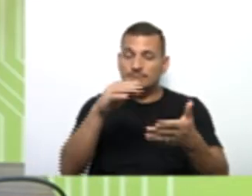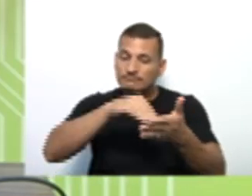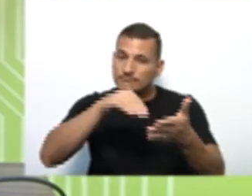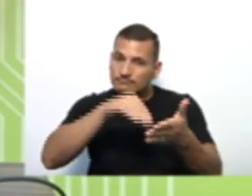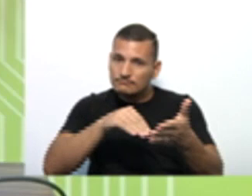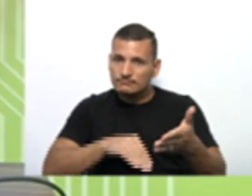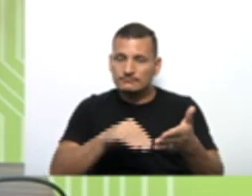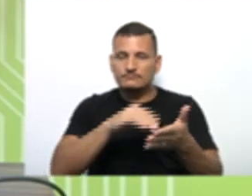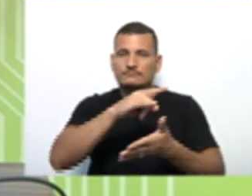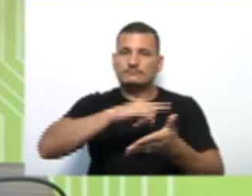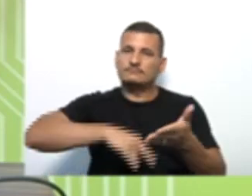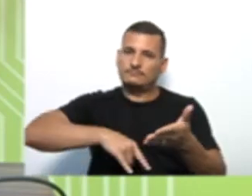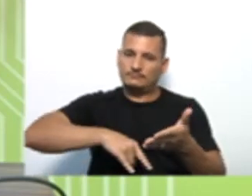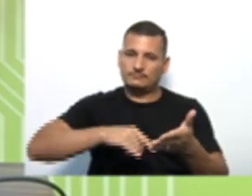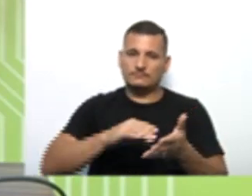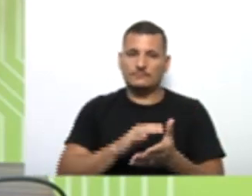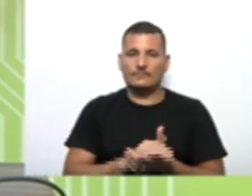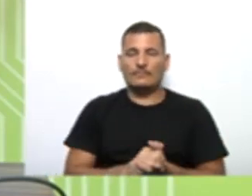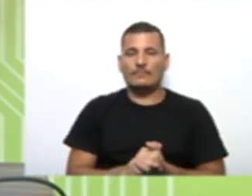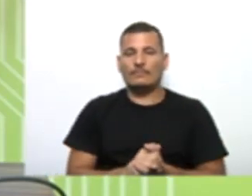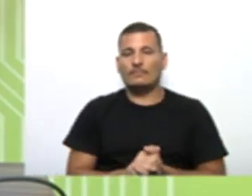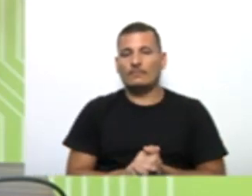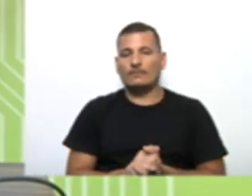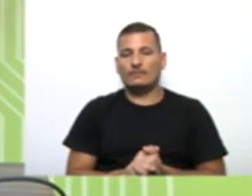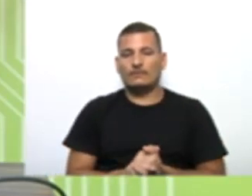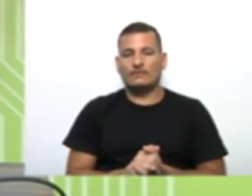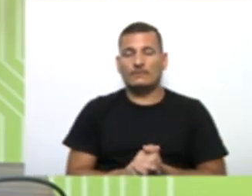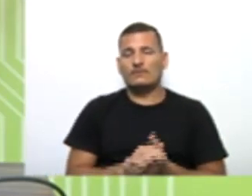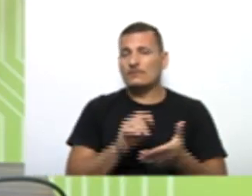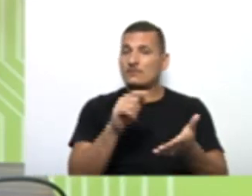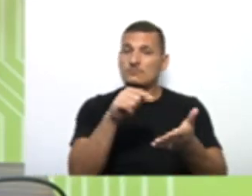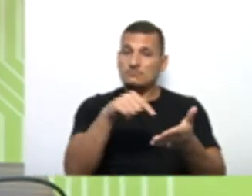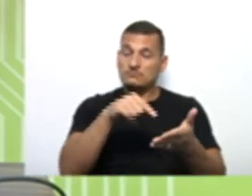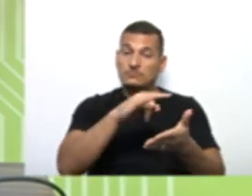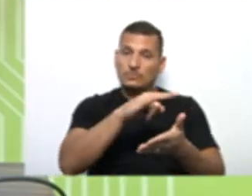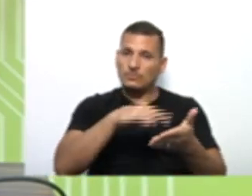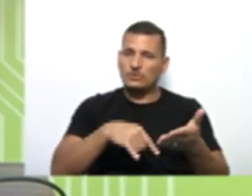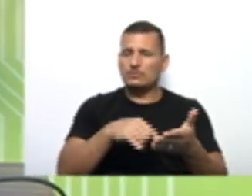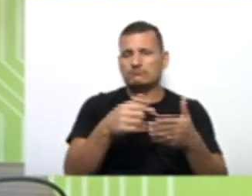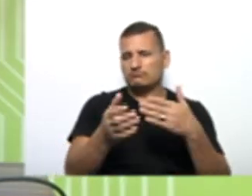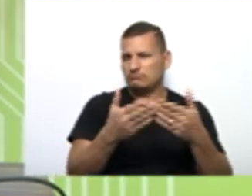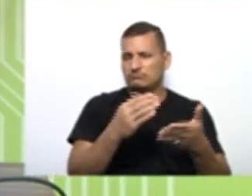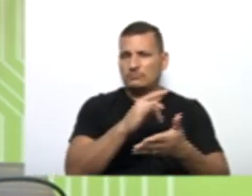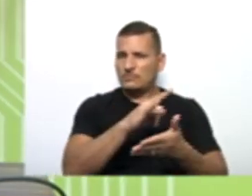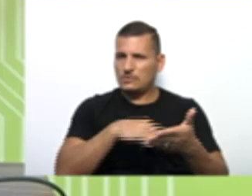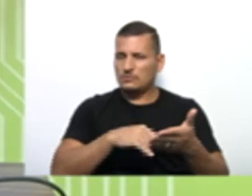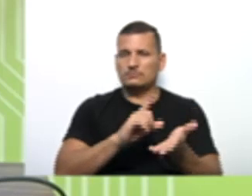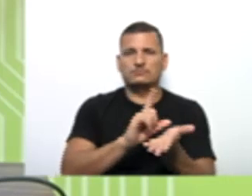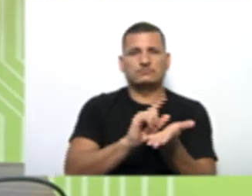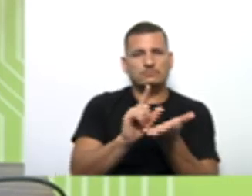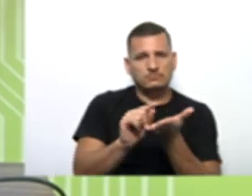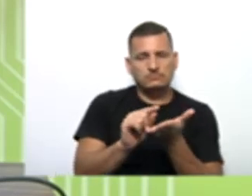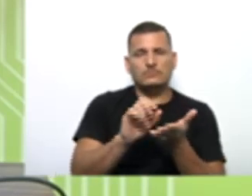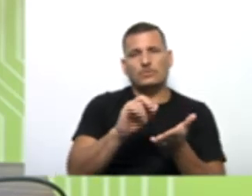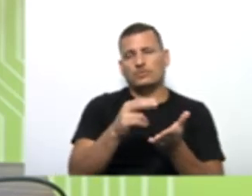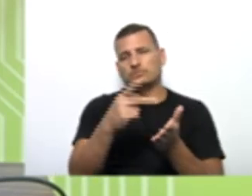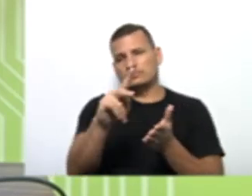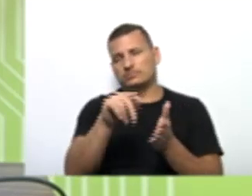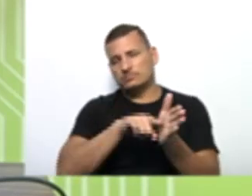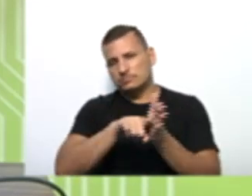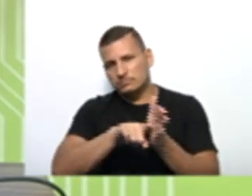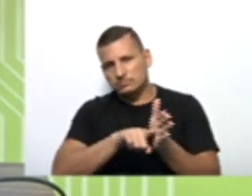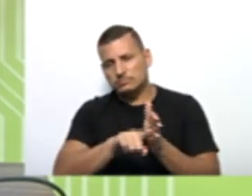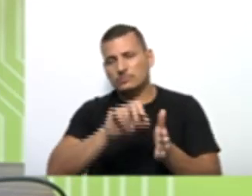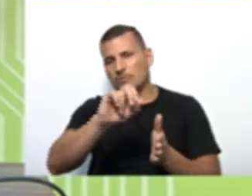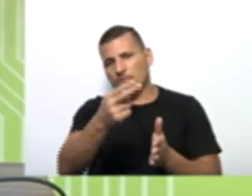documento. Então, o documento que esse documento, qualquer documento que seja, seja um artigo, resultado da sua pesquisa ou um